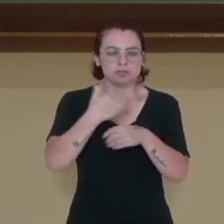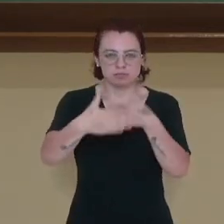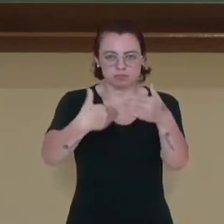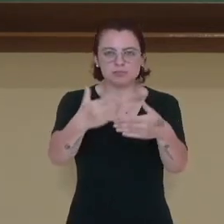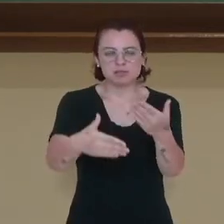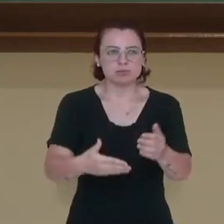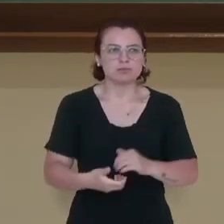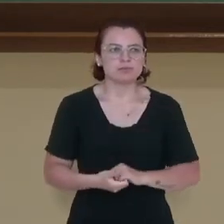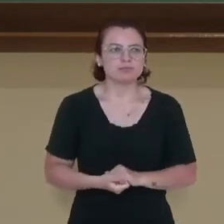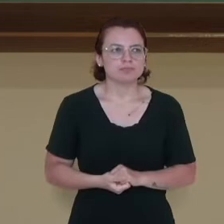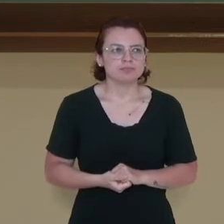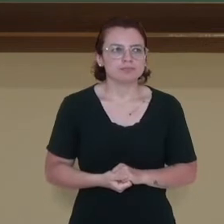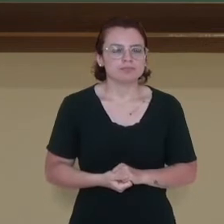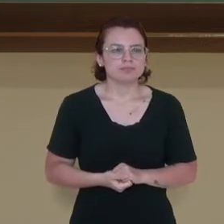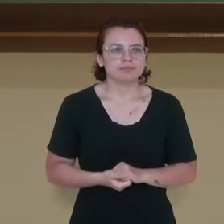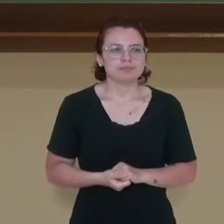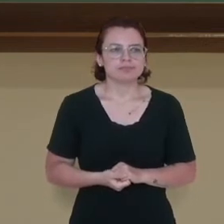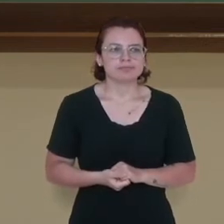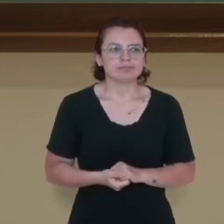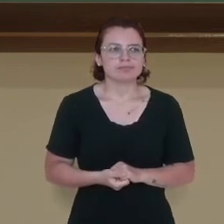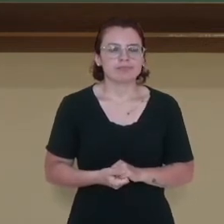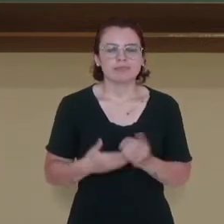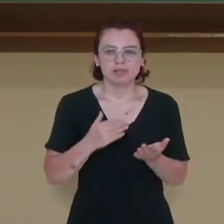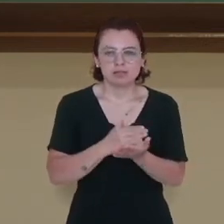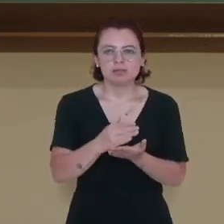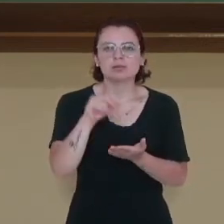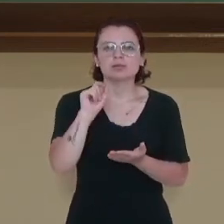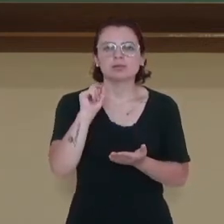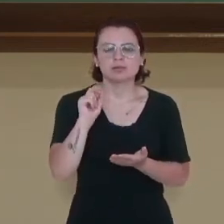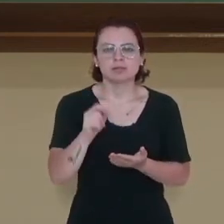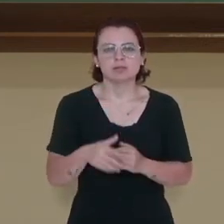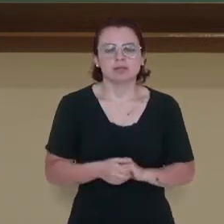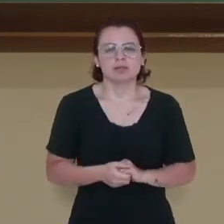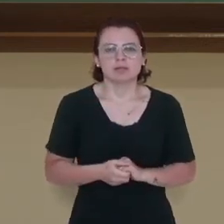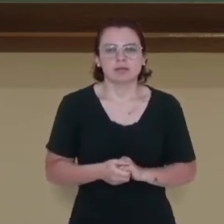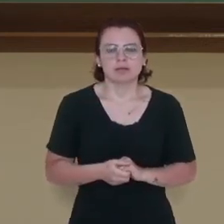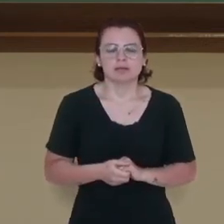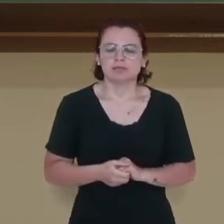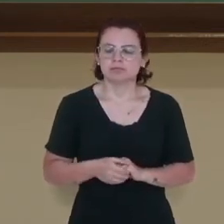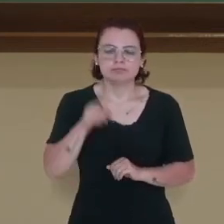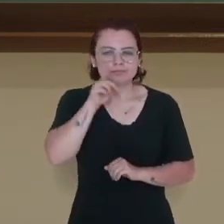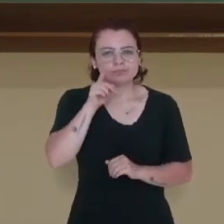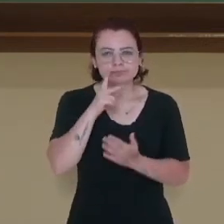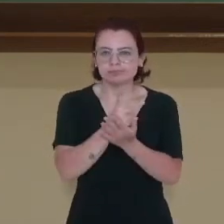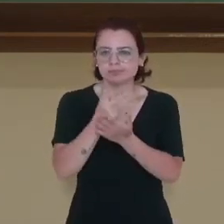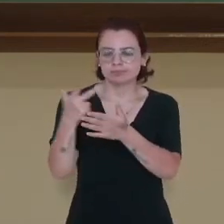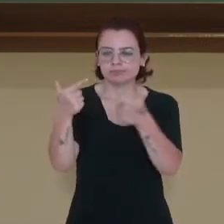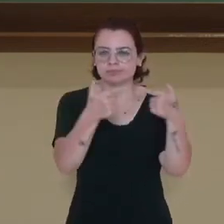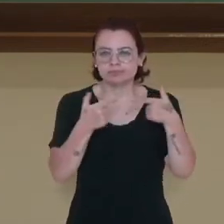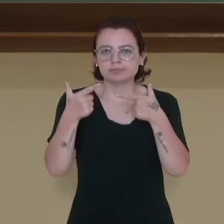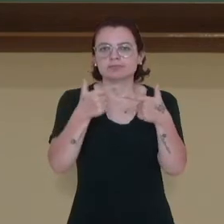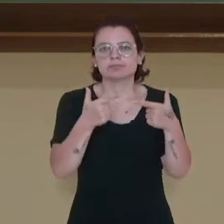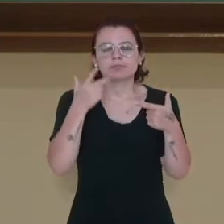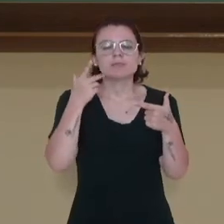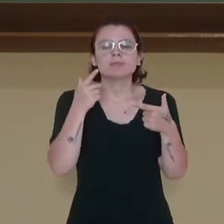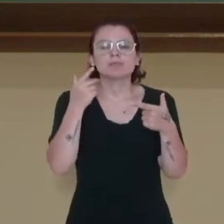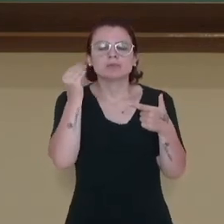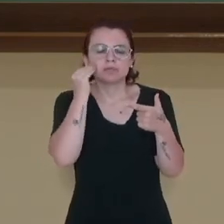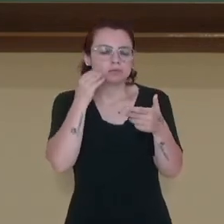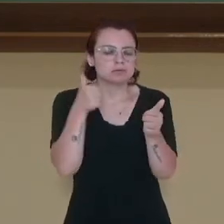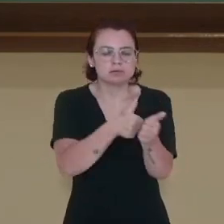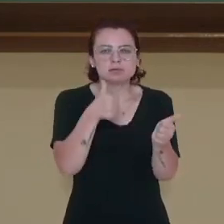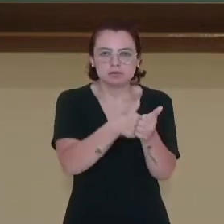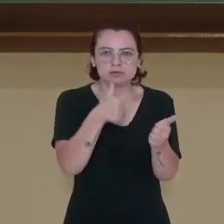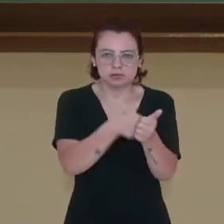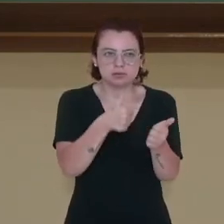né, e desde então os Estados Unidos vem fazendo sucessivas guerras, né, por conta da perseguição aí contra o ISIS,